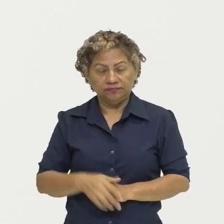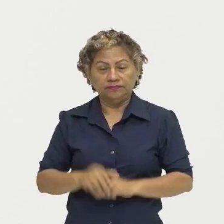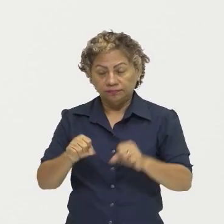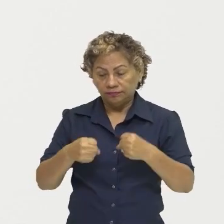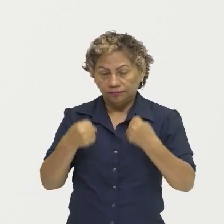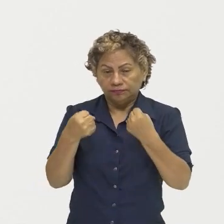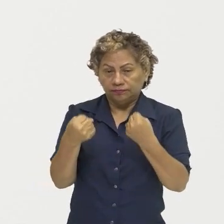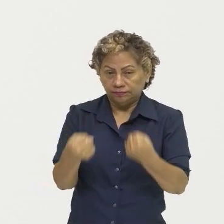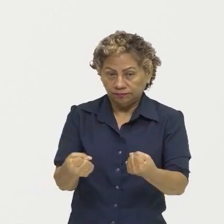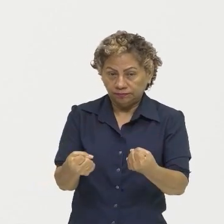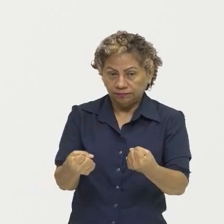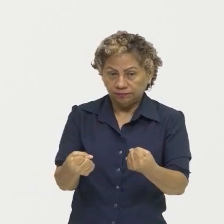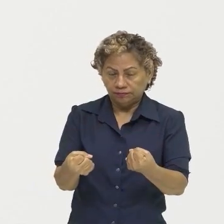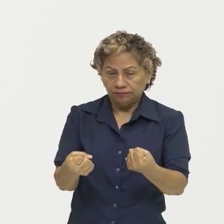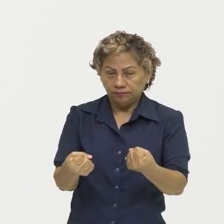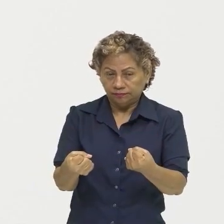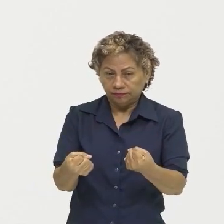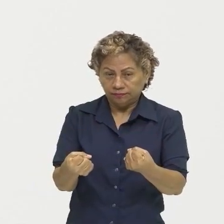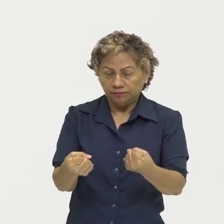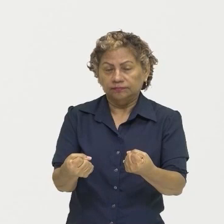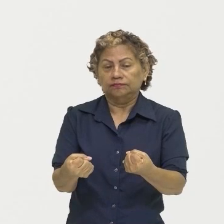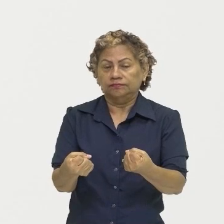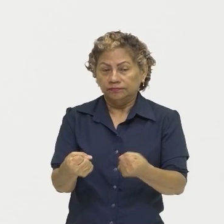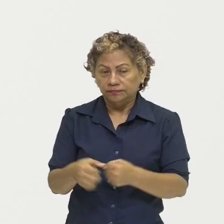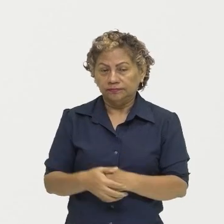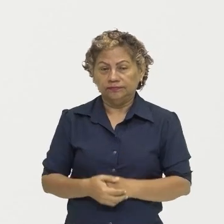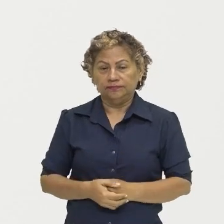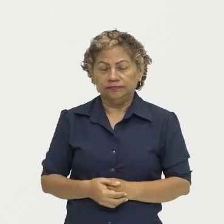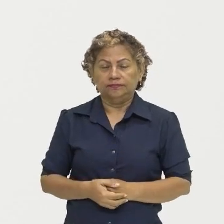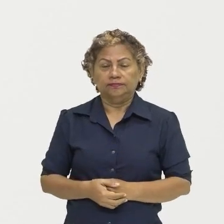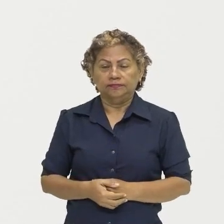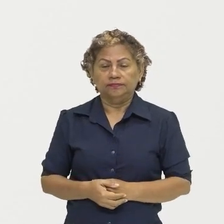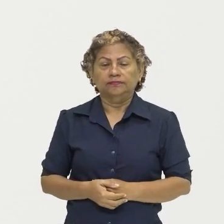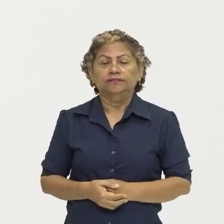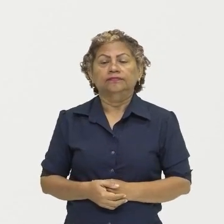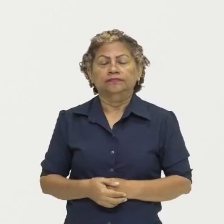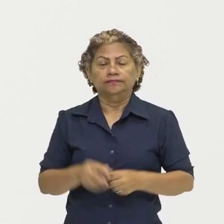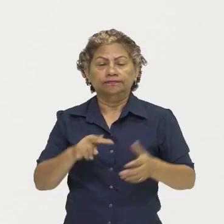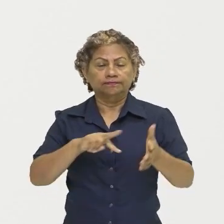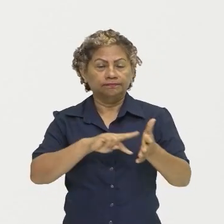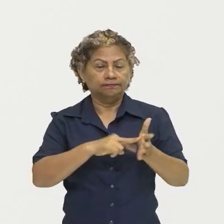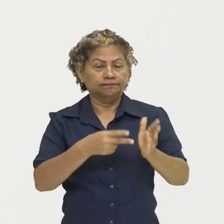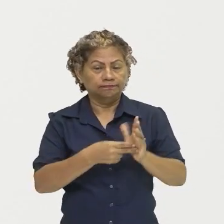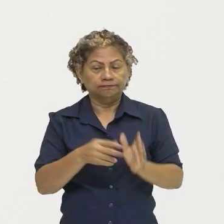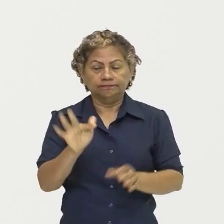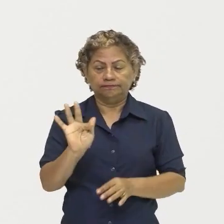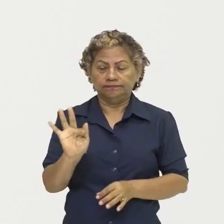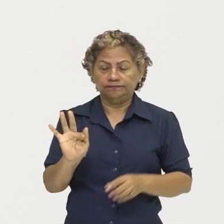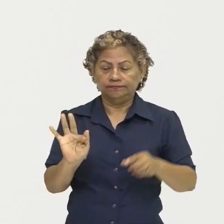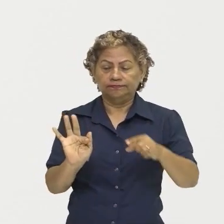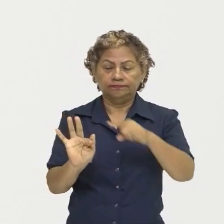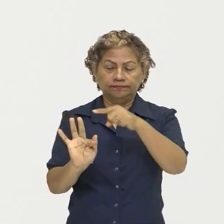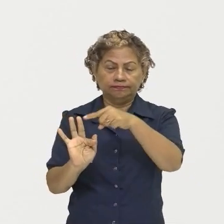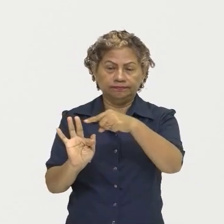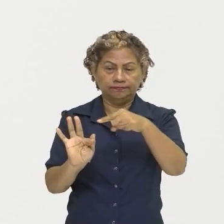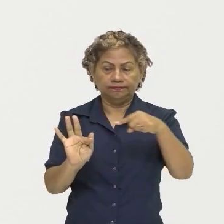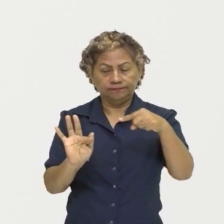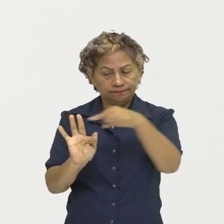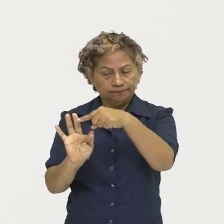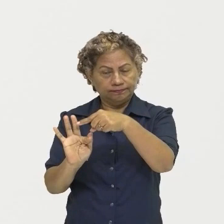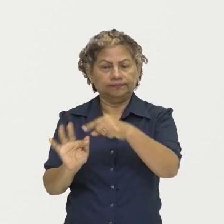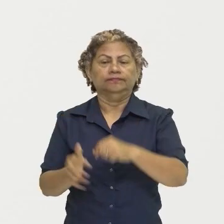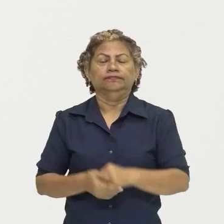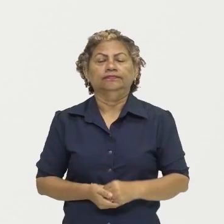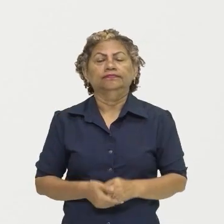ó, vetor força. Vetor força é representado pelo F e a